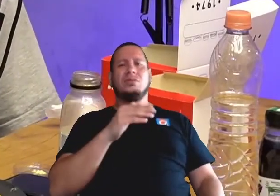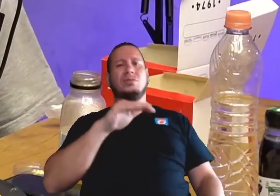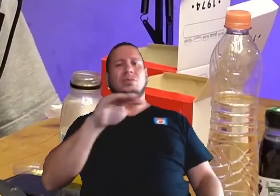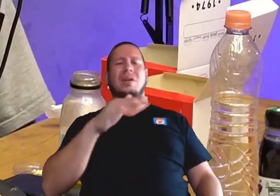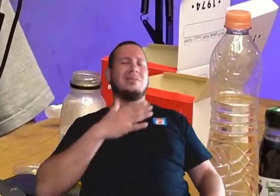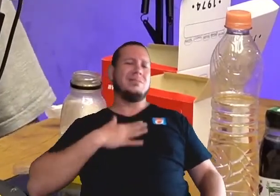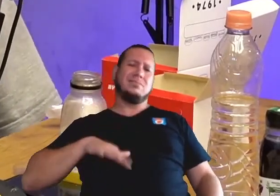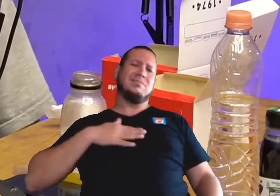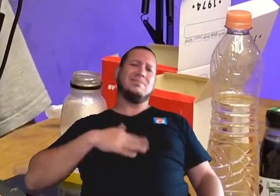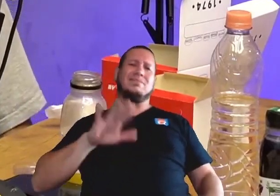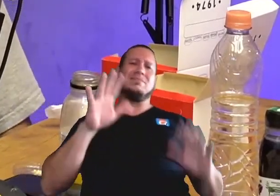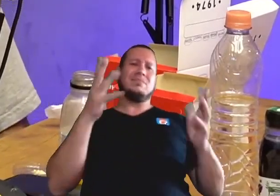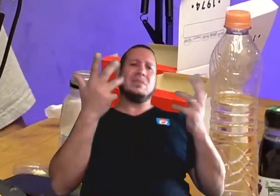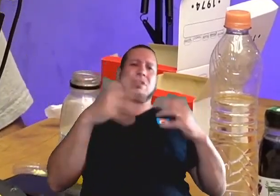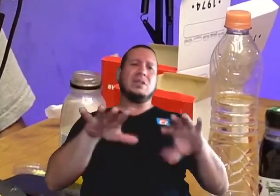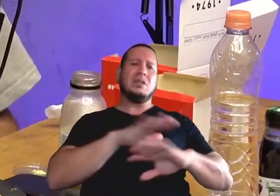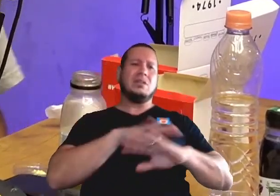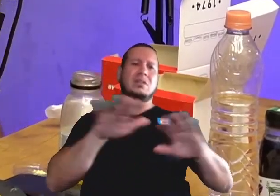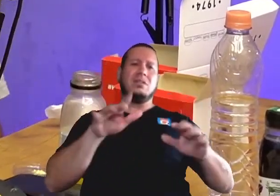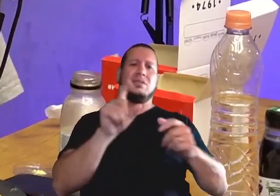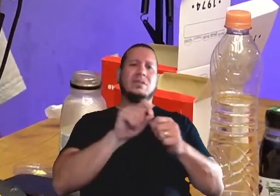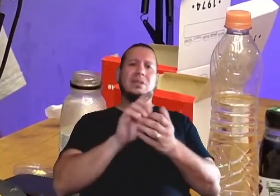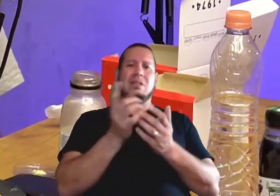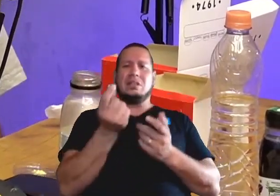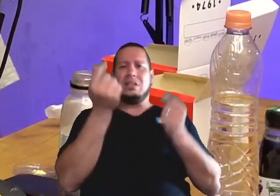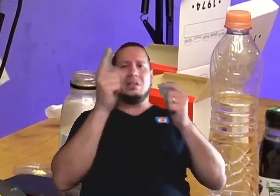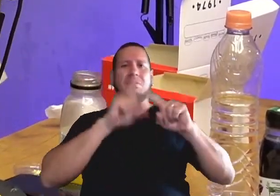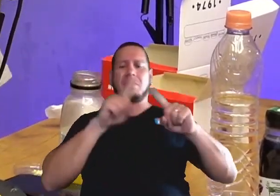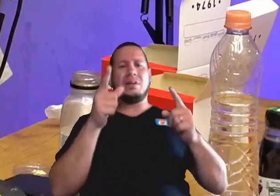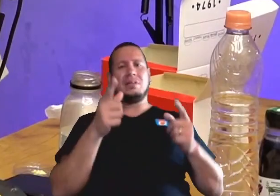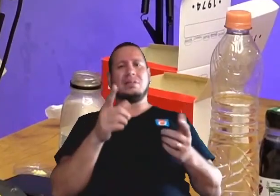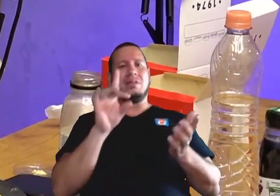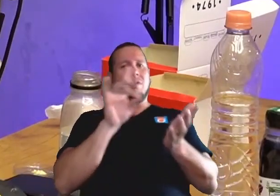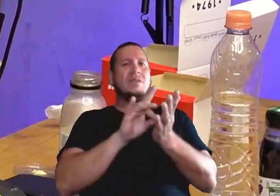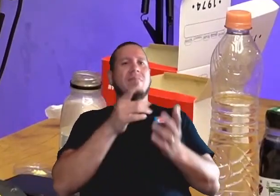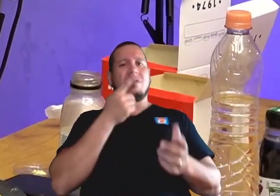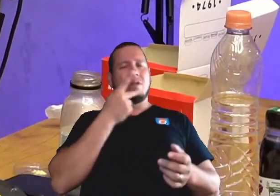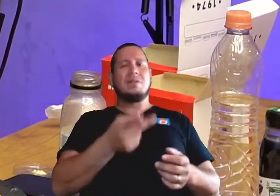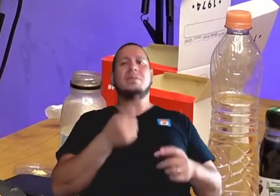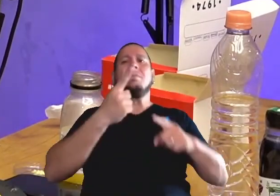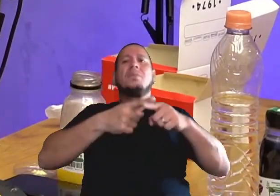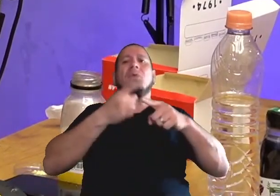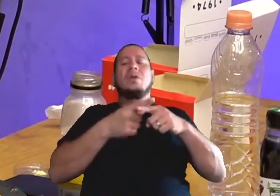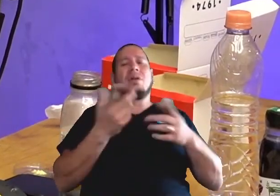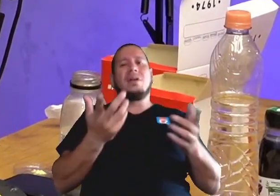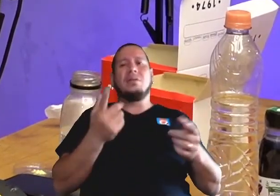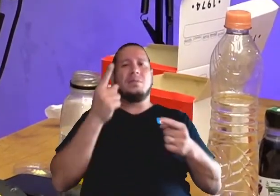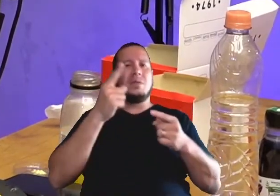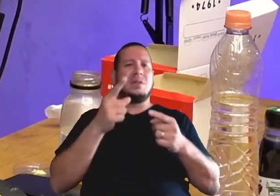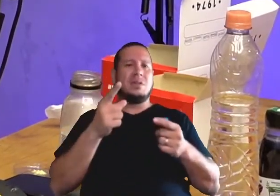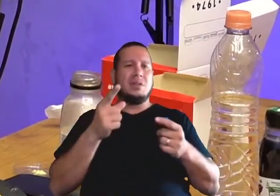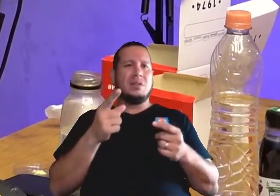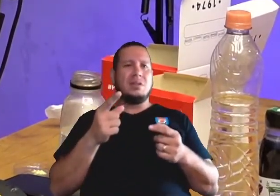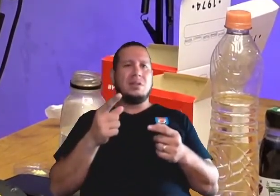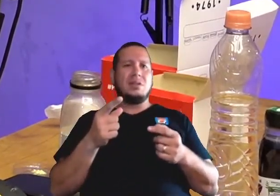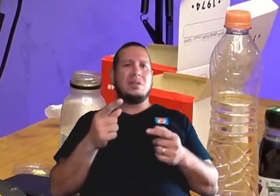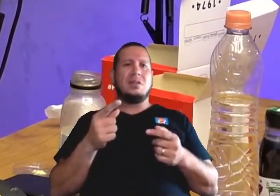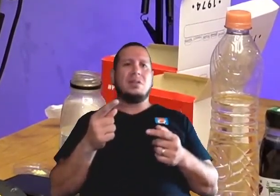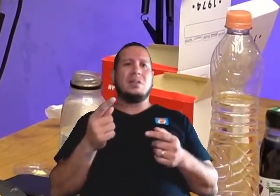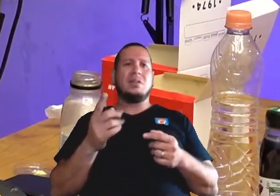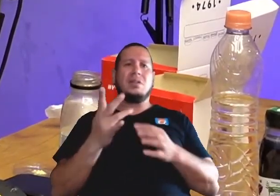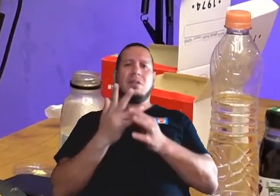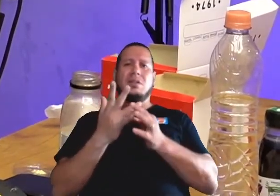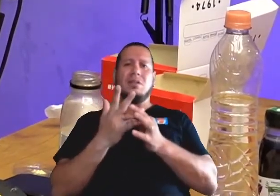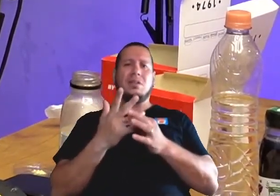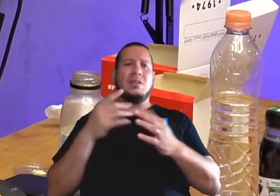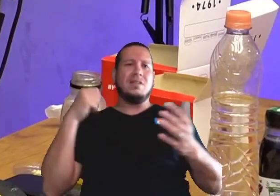Shirley Estou suave mano não quero não precisa Mano vou fazer nada esse dinheiro ele mano porque eu falei ó fiz assim para ele aí